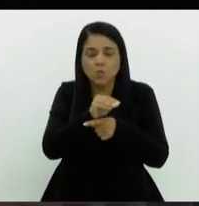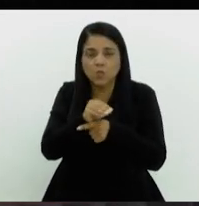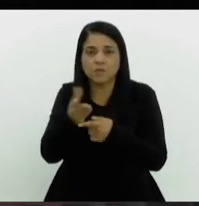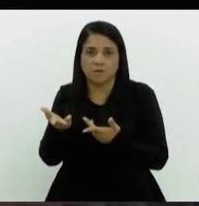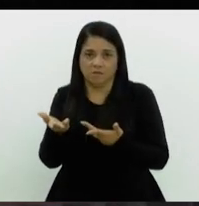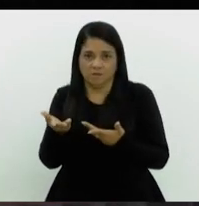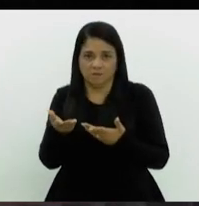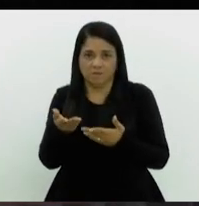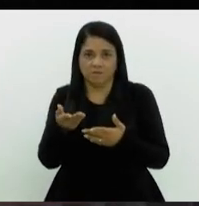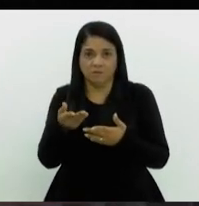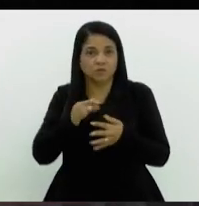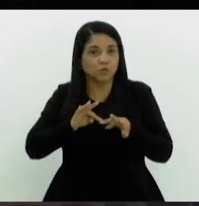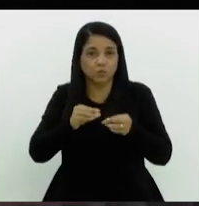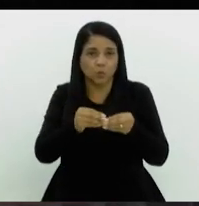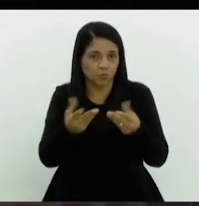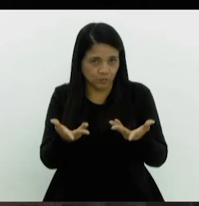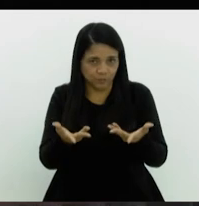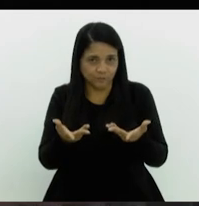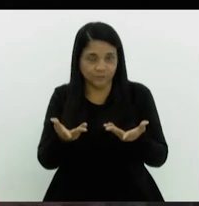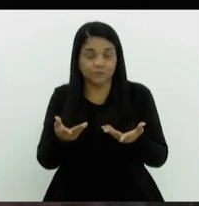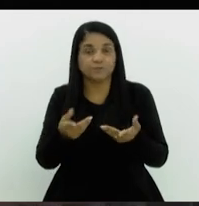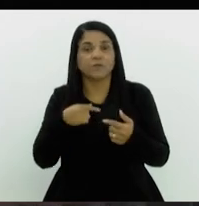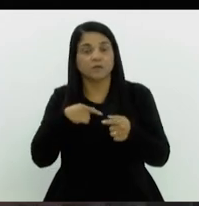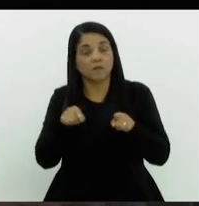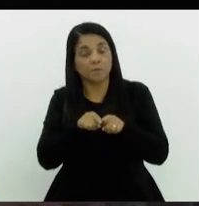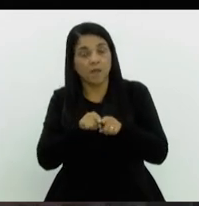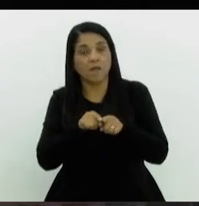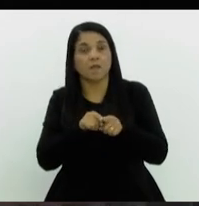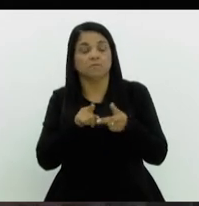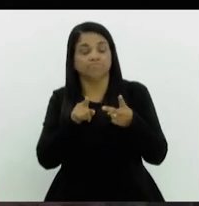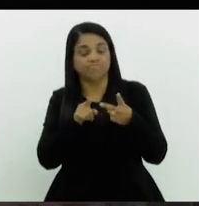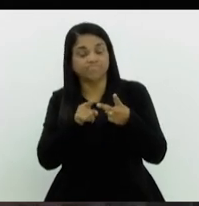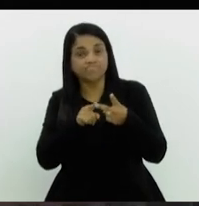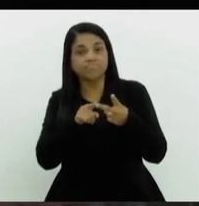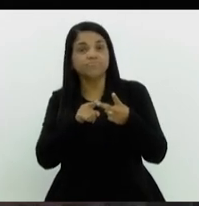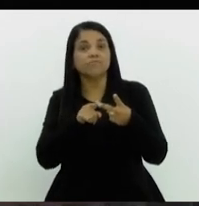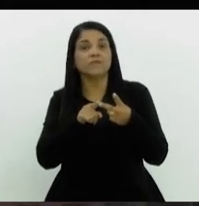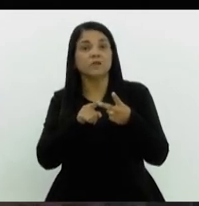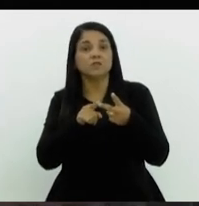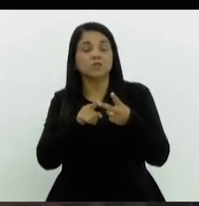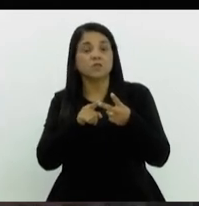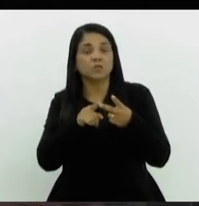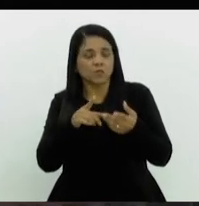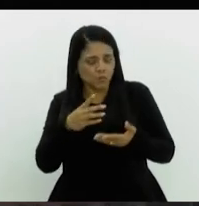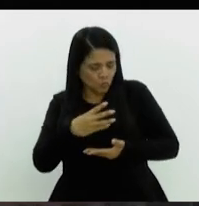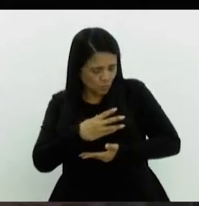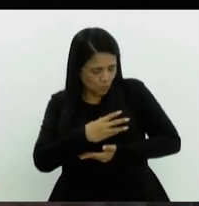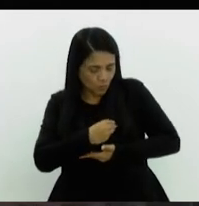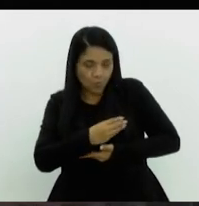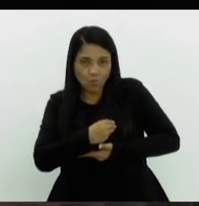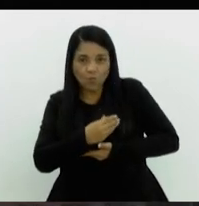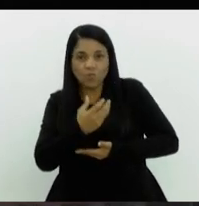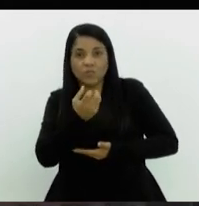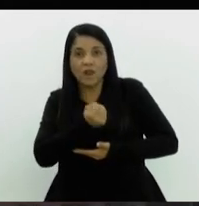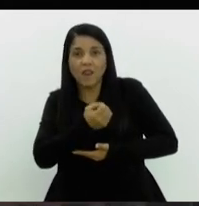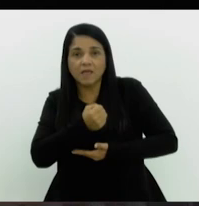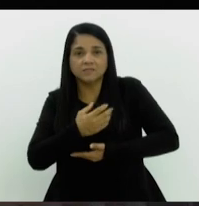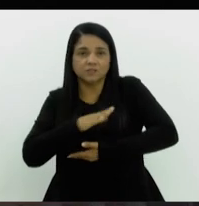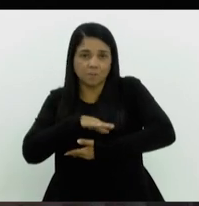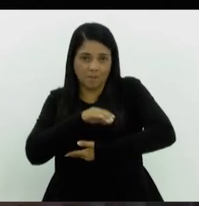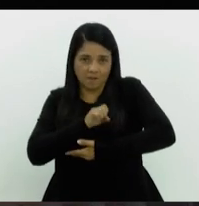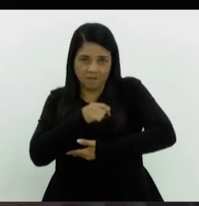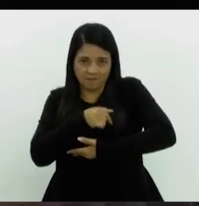ocasião, eu estive também falando sobre doação de leite materno. Eu fiquei extremamente sensibilizada com as